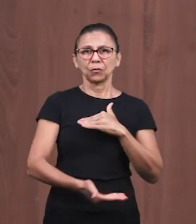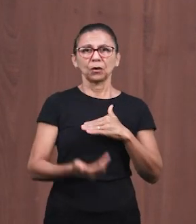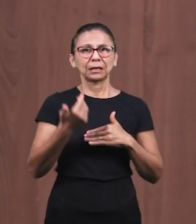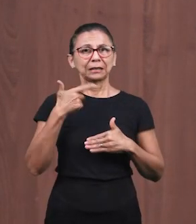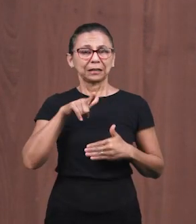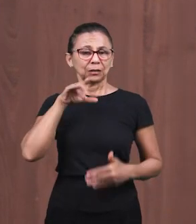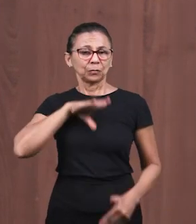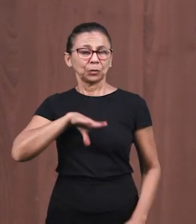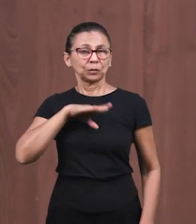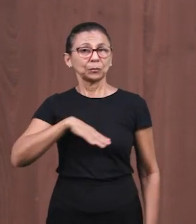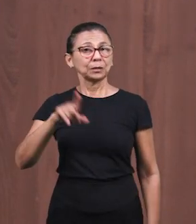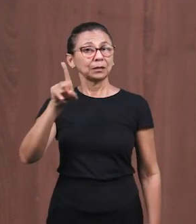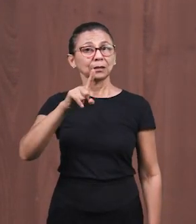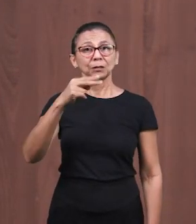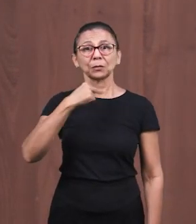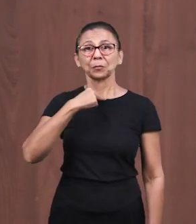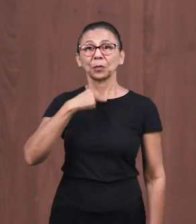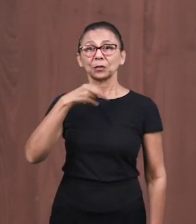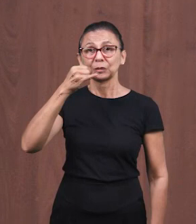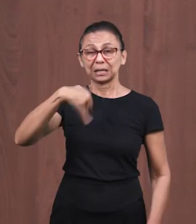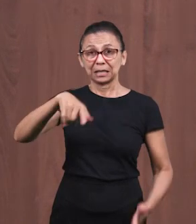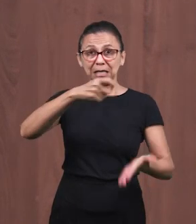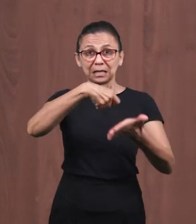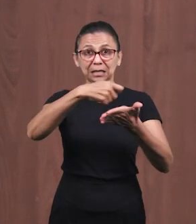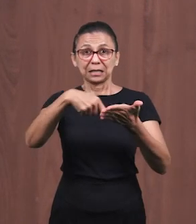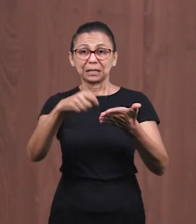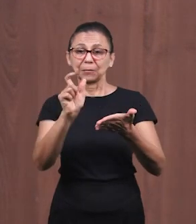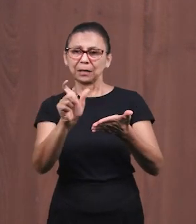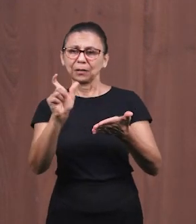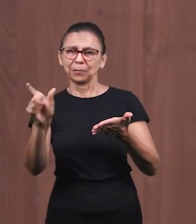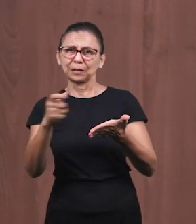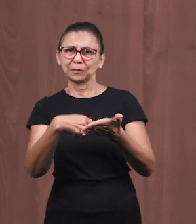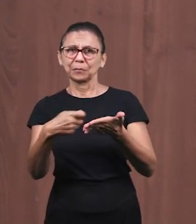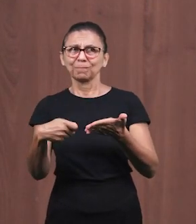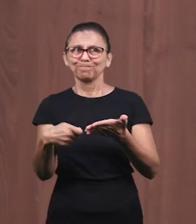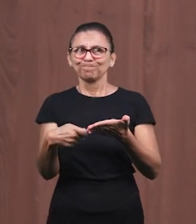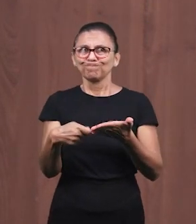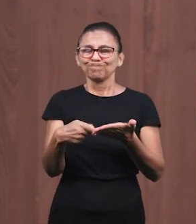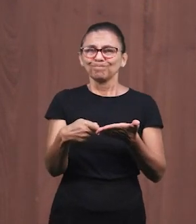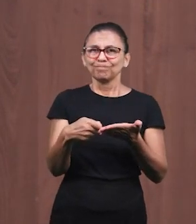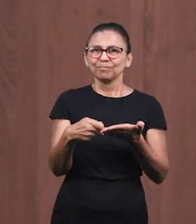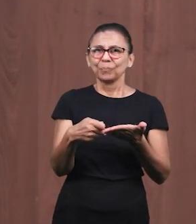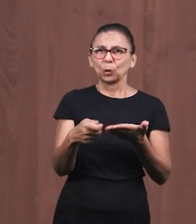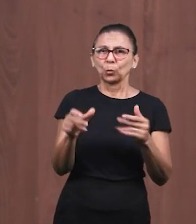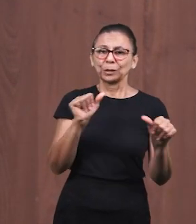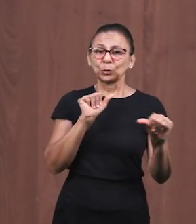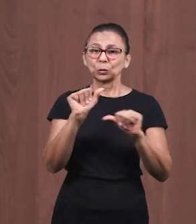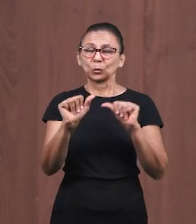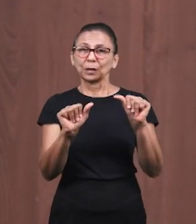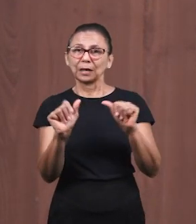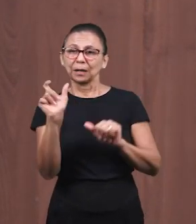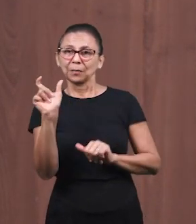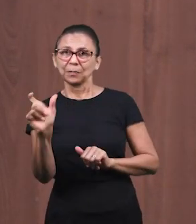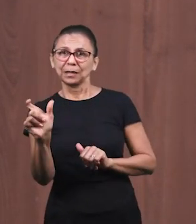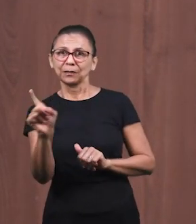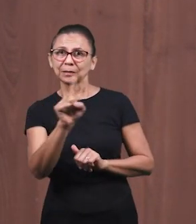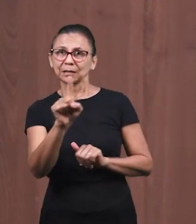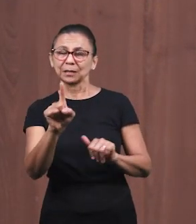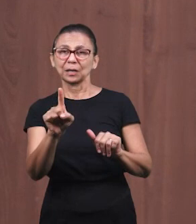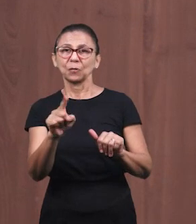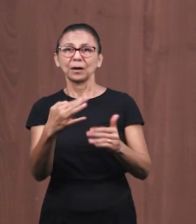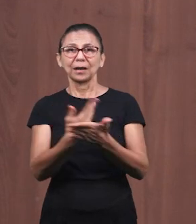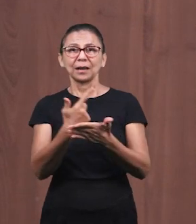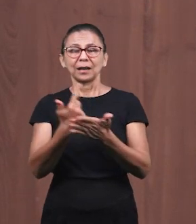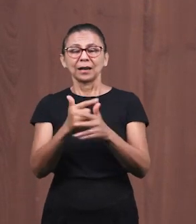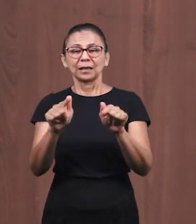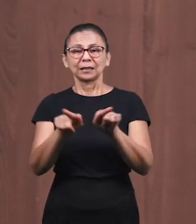não use. E se tiver dúvidas na escrita de uma palavra, procure um sinônimo para não errar na gramática.